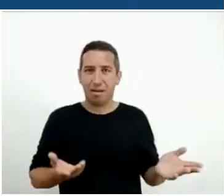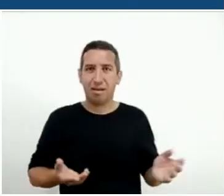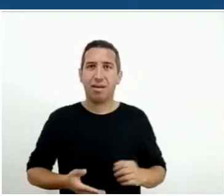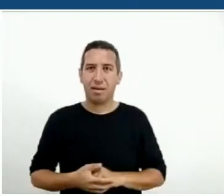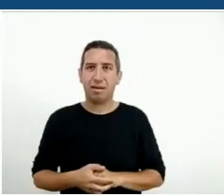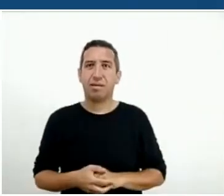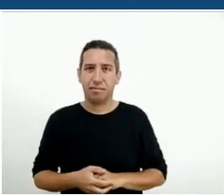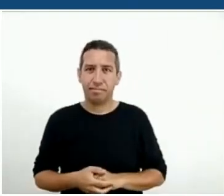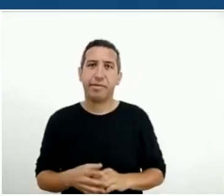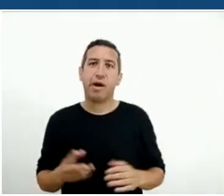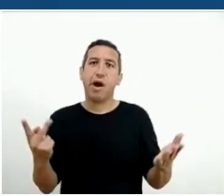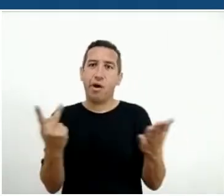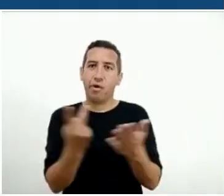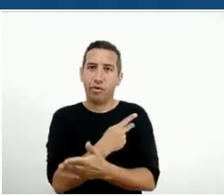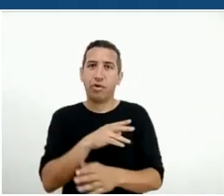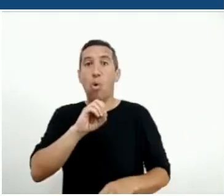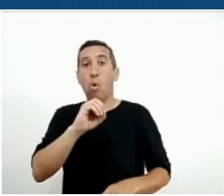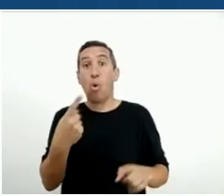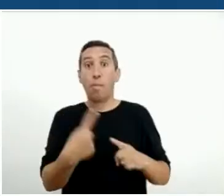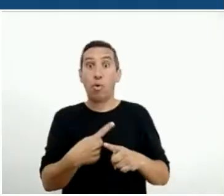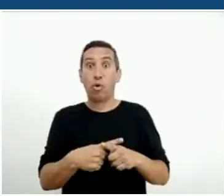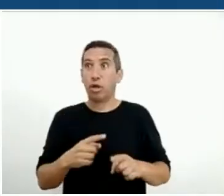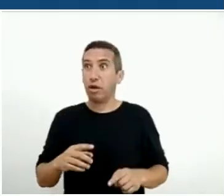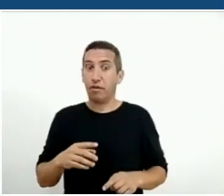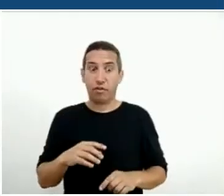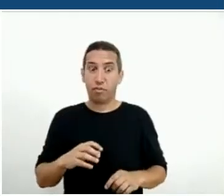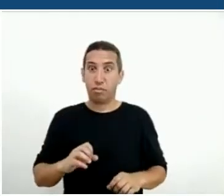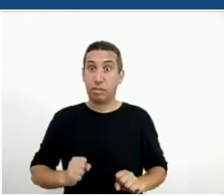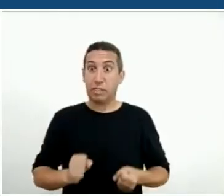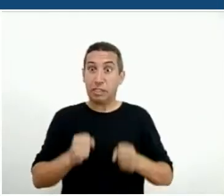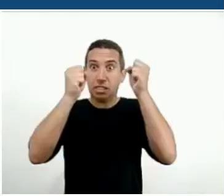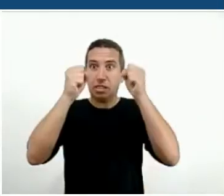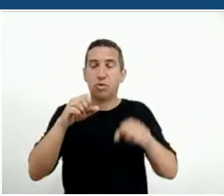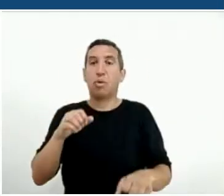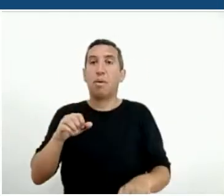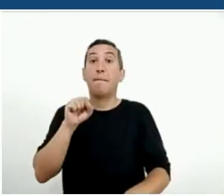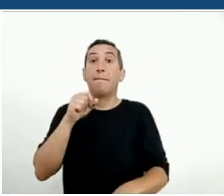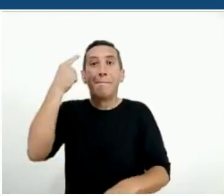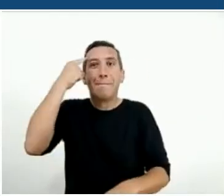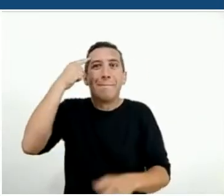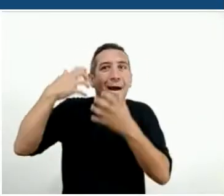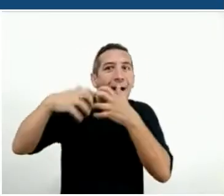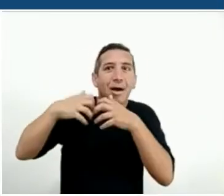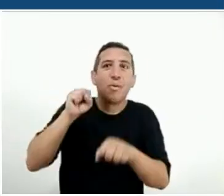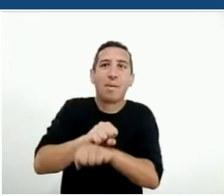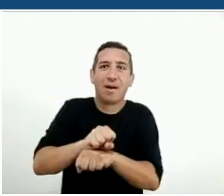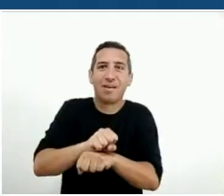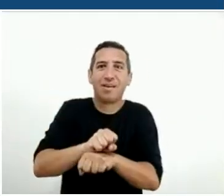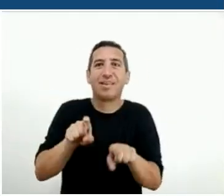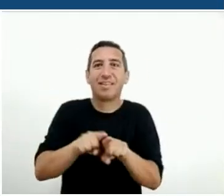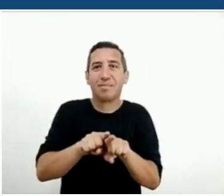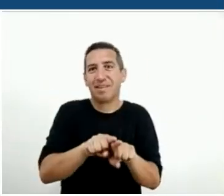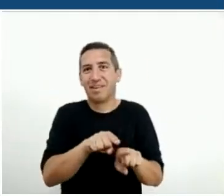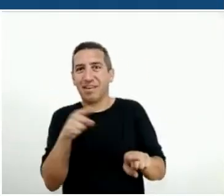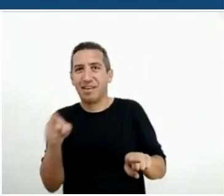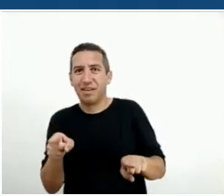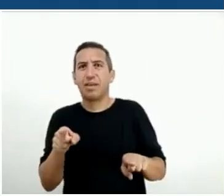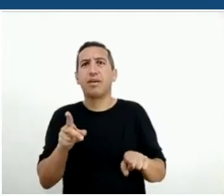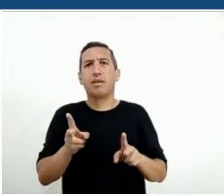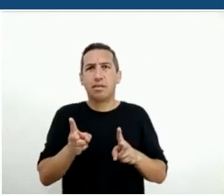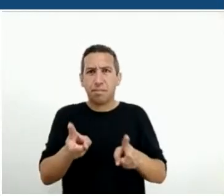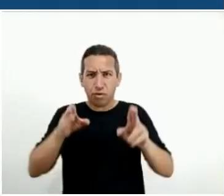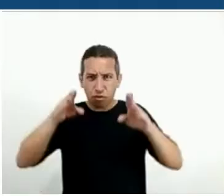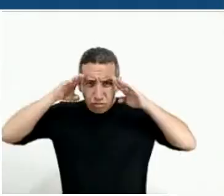vezes agressiva, porque eu não consigo inibir, eu não paro para pensar. E a atenção sustentada, que é você manter o foco, aqui eu estou falando